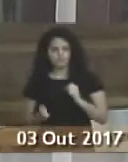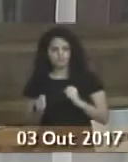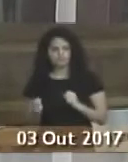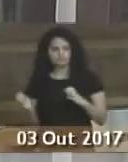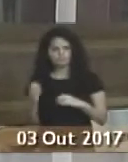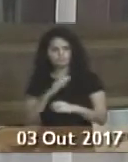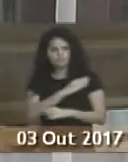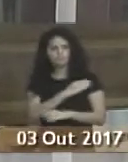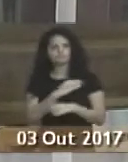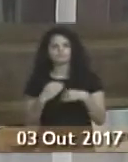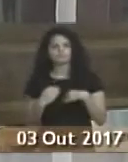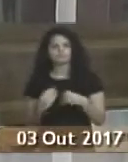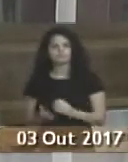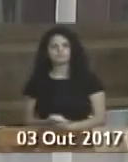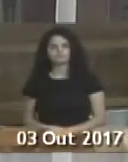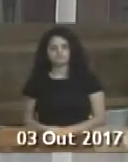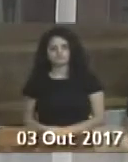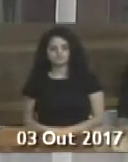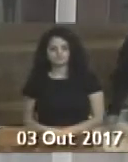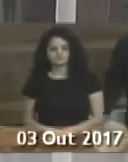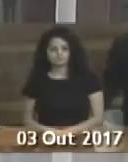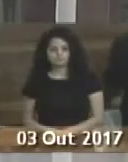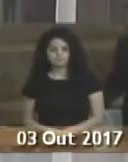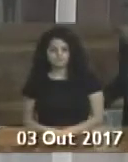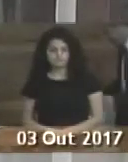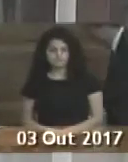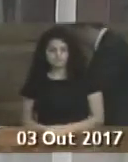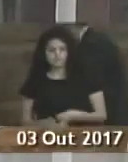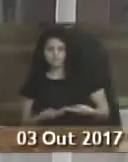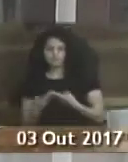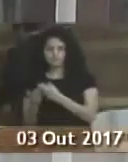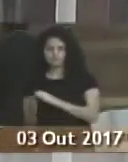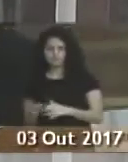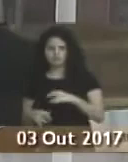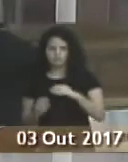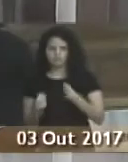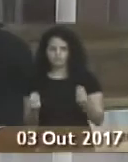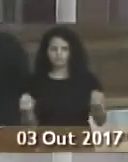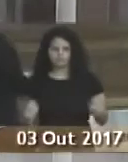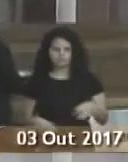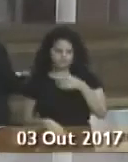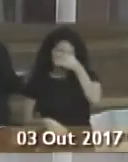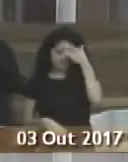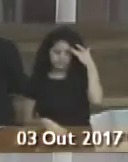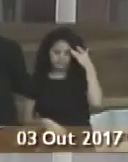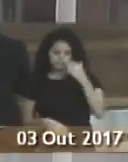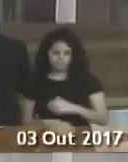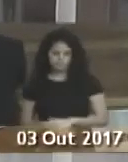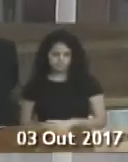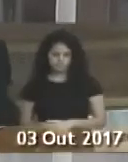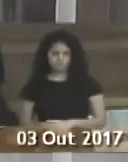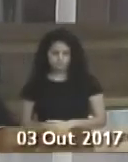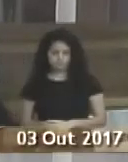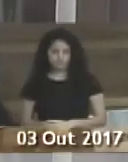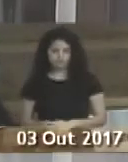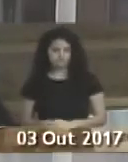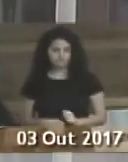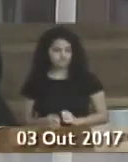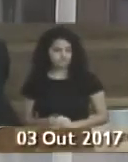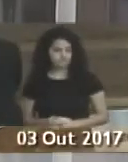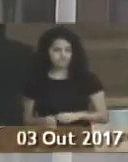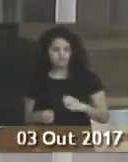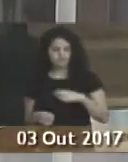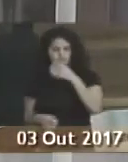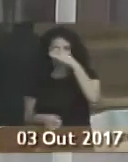Brasféu, a gente vai estar lá sábado, levando quem a gente puder. Eu acho que tem que todo mundo se mobilizar mesmo, porque aquelas pessoas que falam